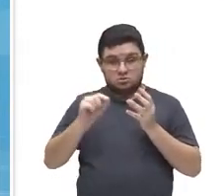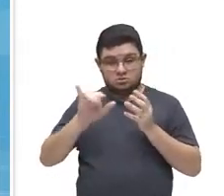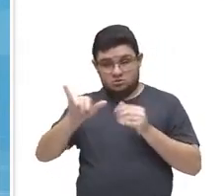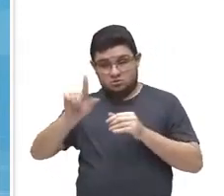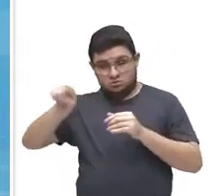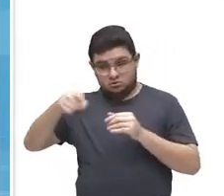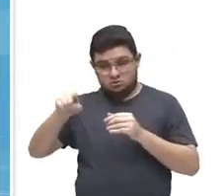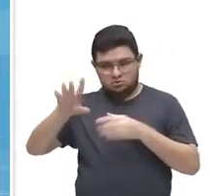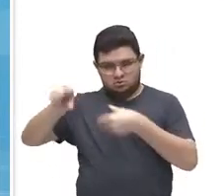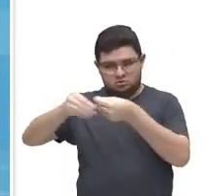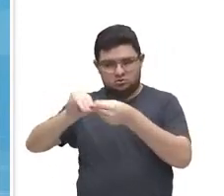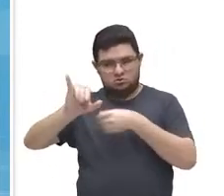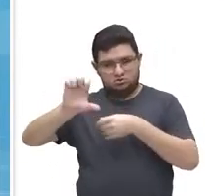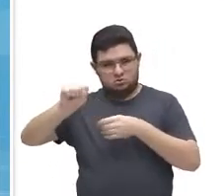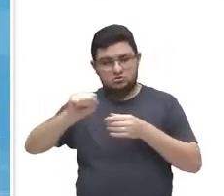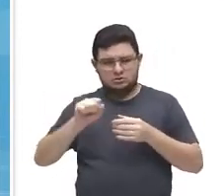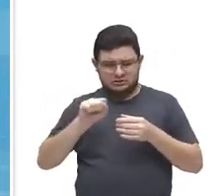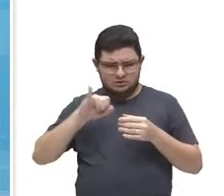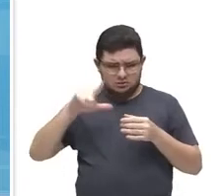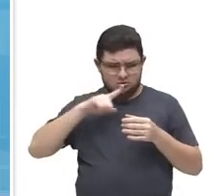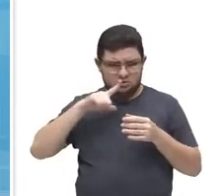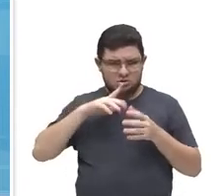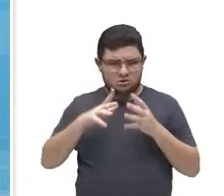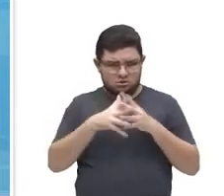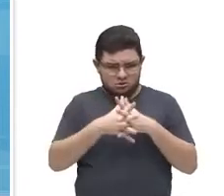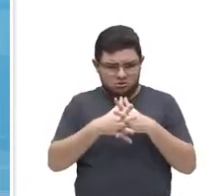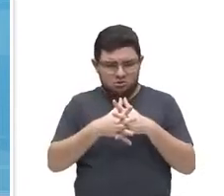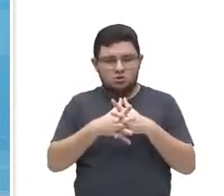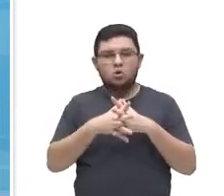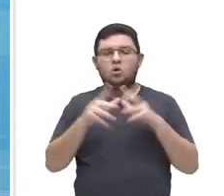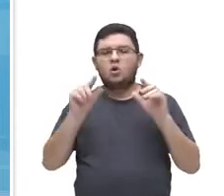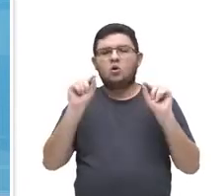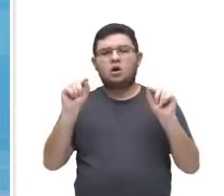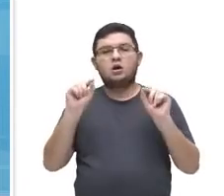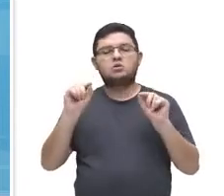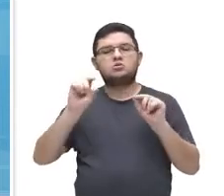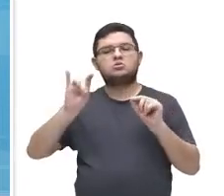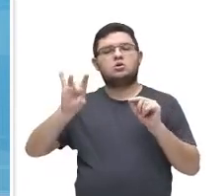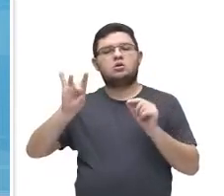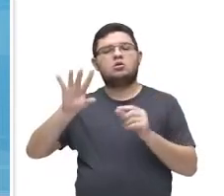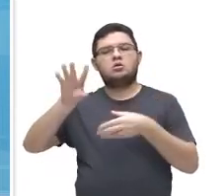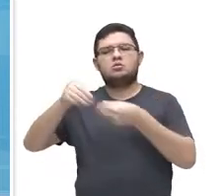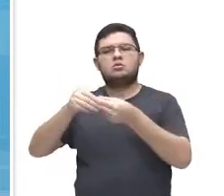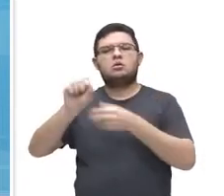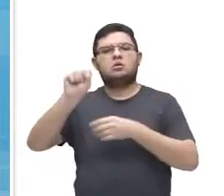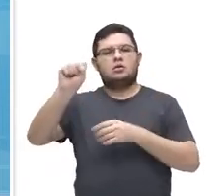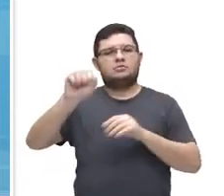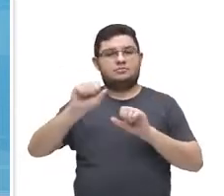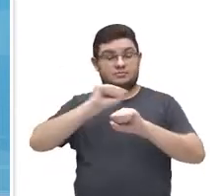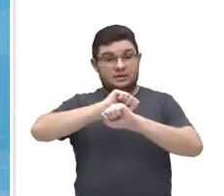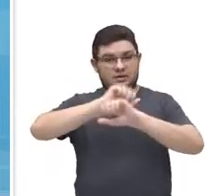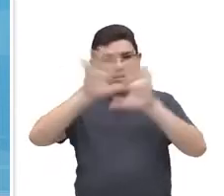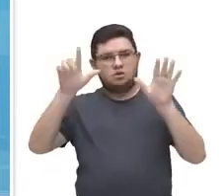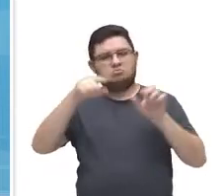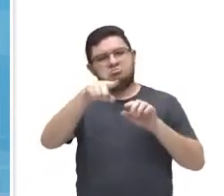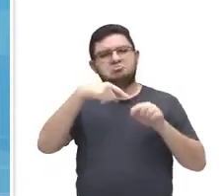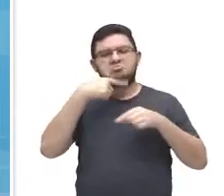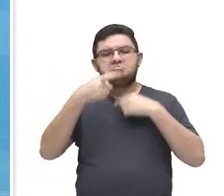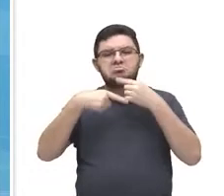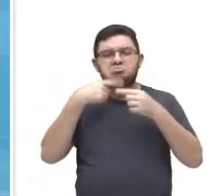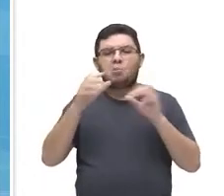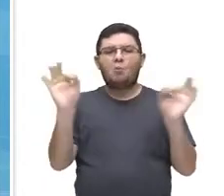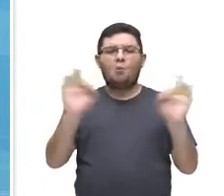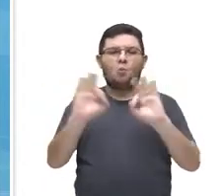antes do Y eu tiver uma vogal, eu vou apenas acrescentar o S. Ficou claro, gente? Acho que não tem dúvida, né? É